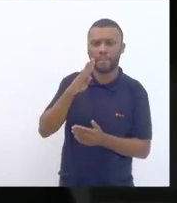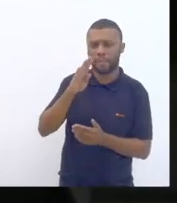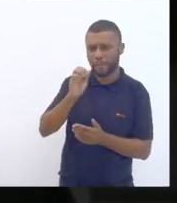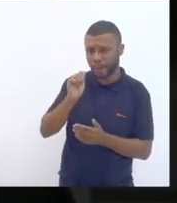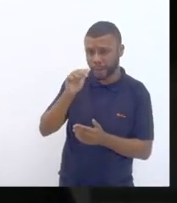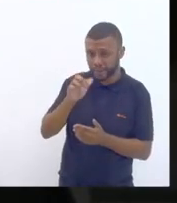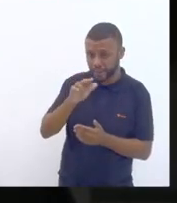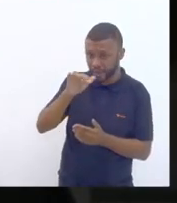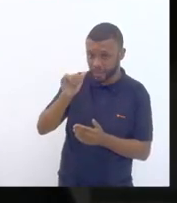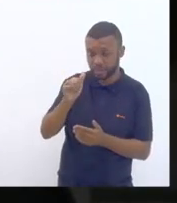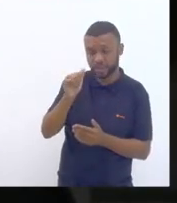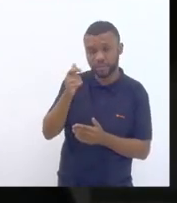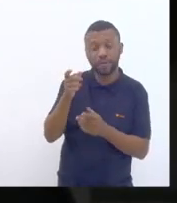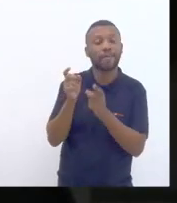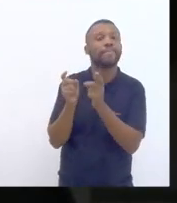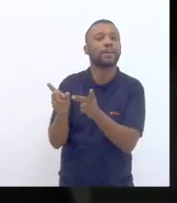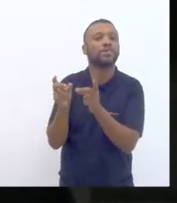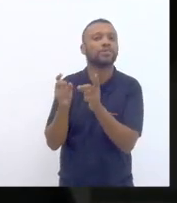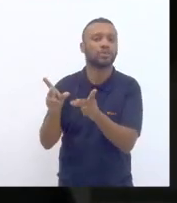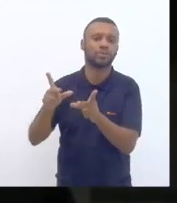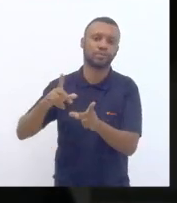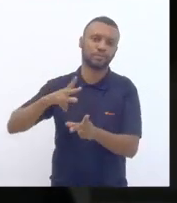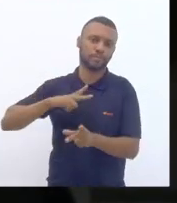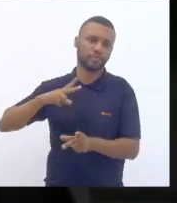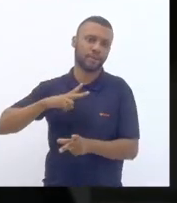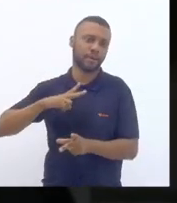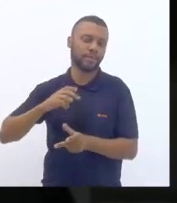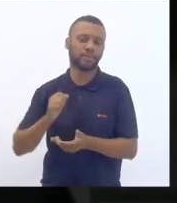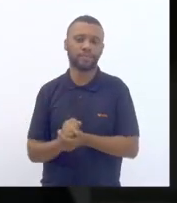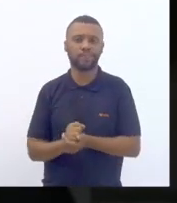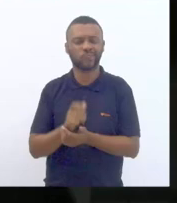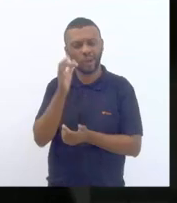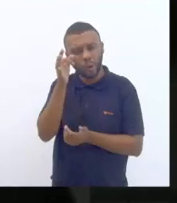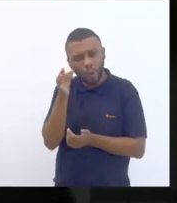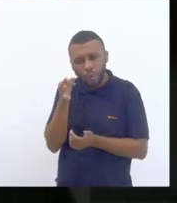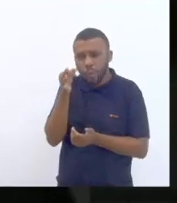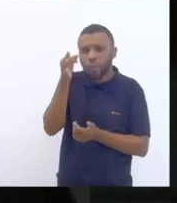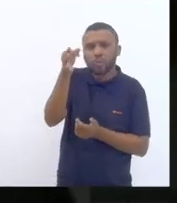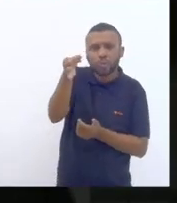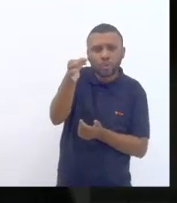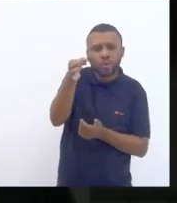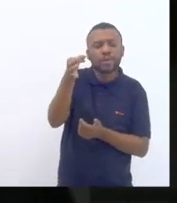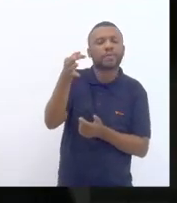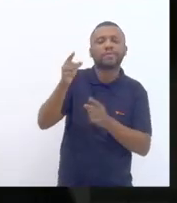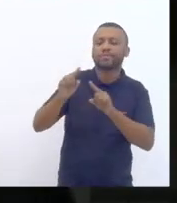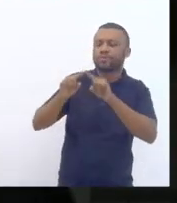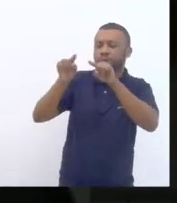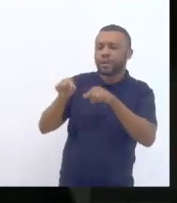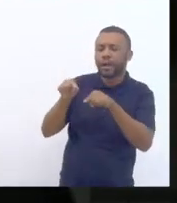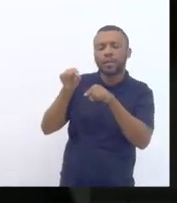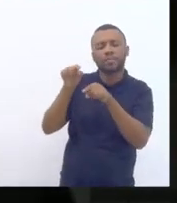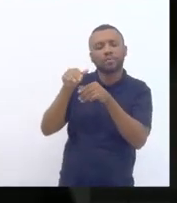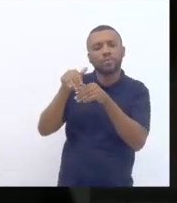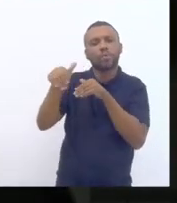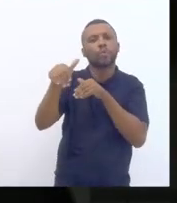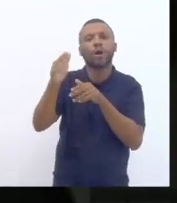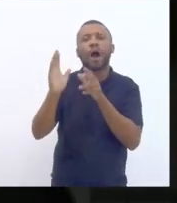e o futuro o que iria acontecer com os seus funcionários